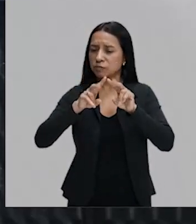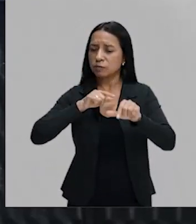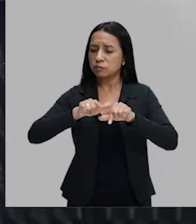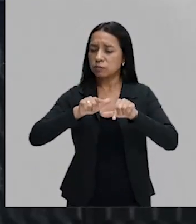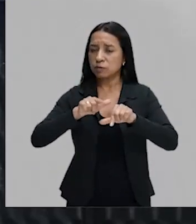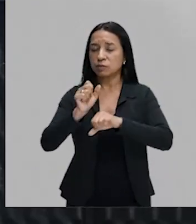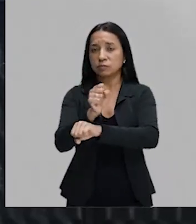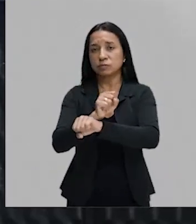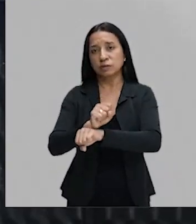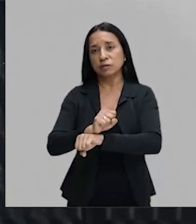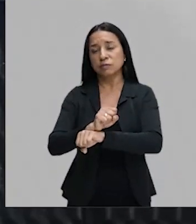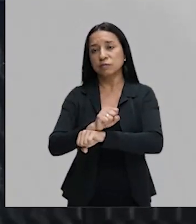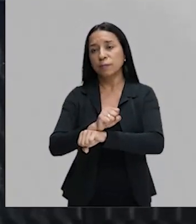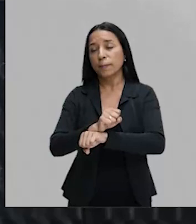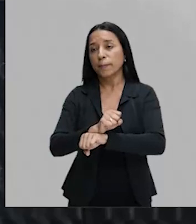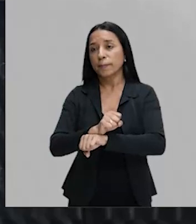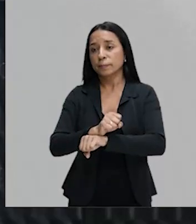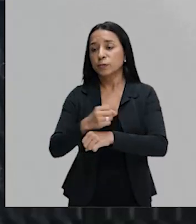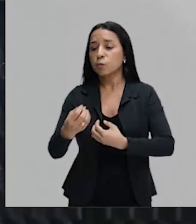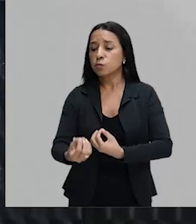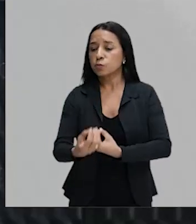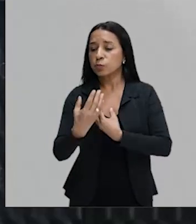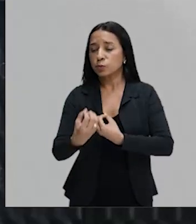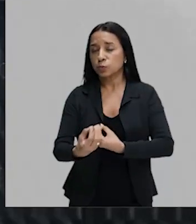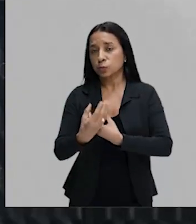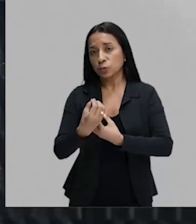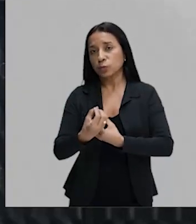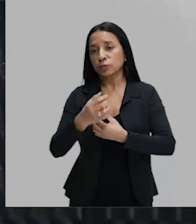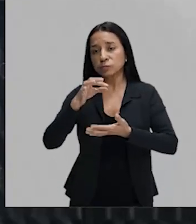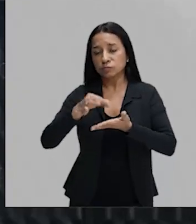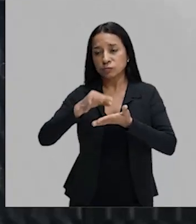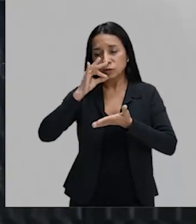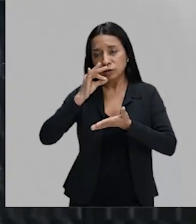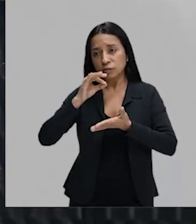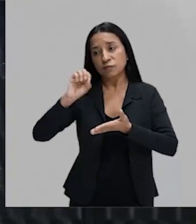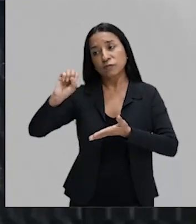escravo, esses produtores de café do Oeste